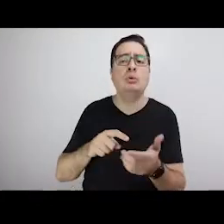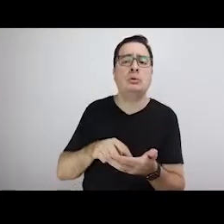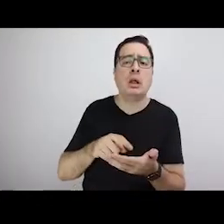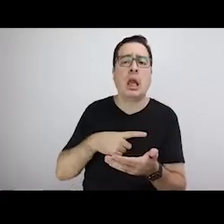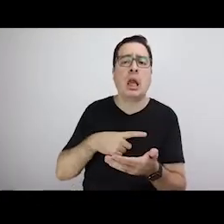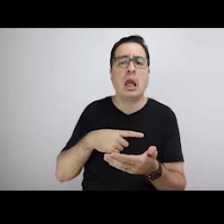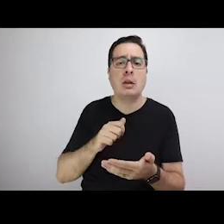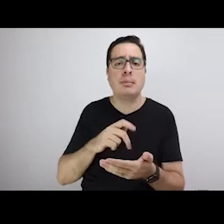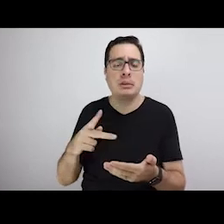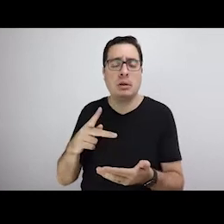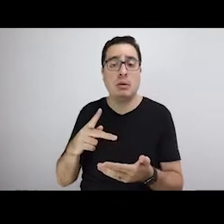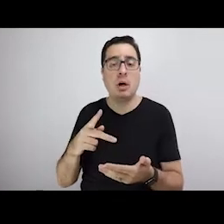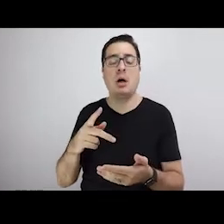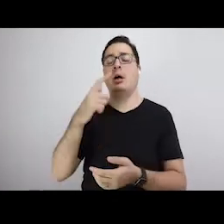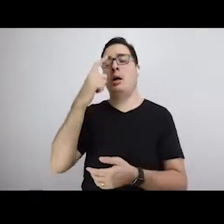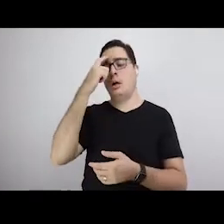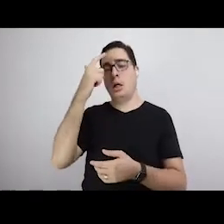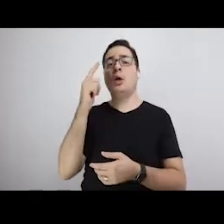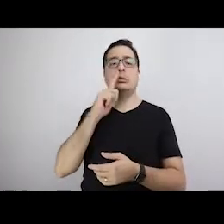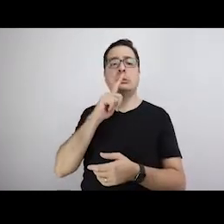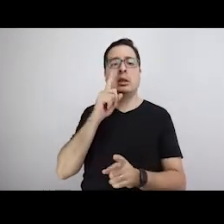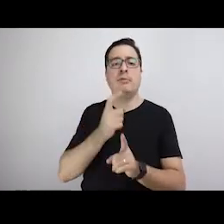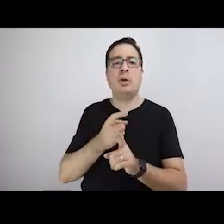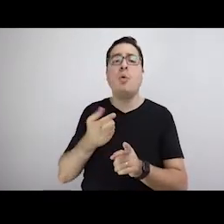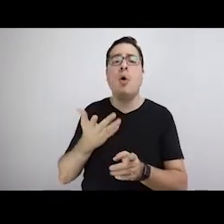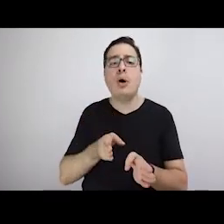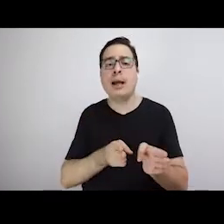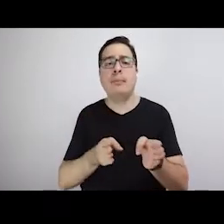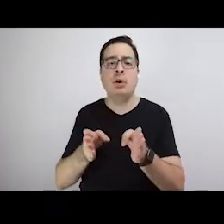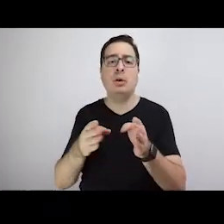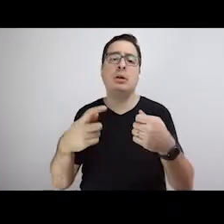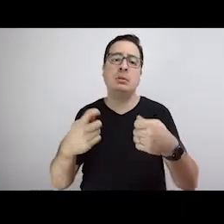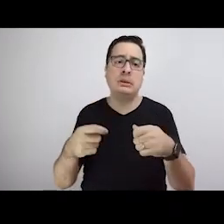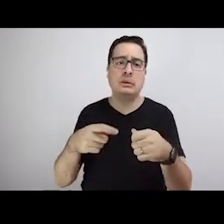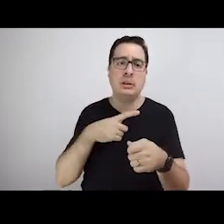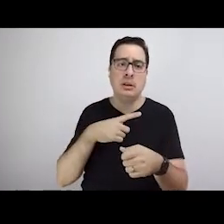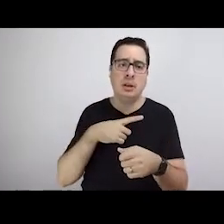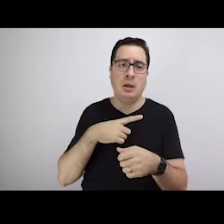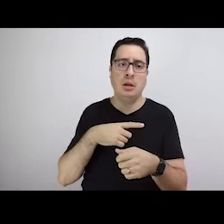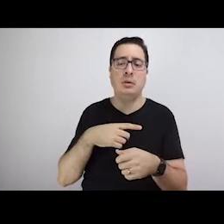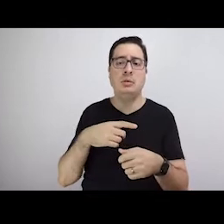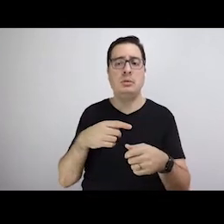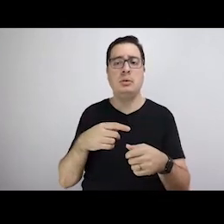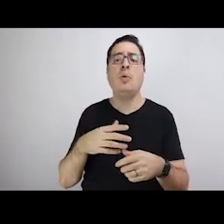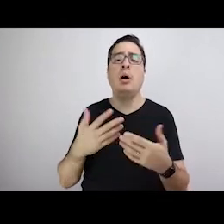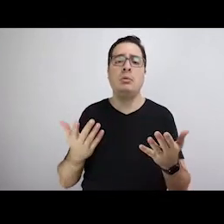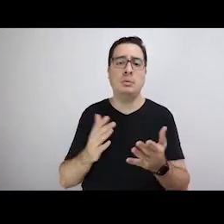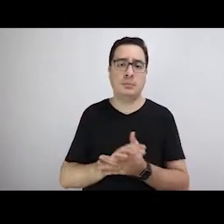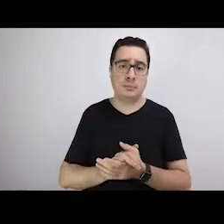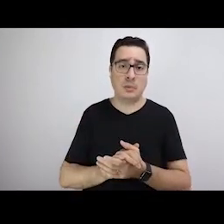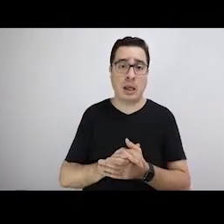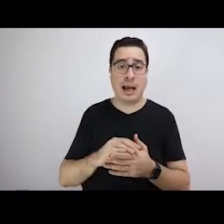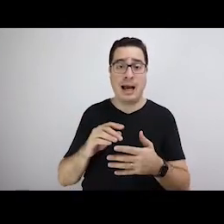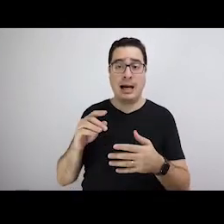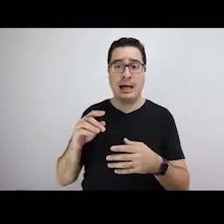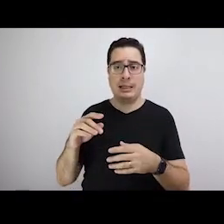base nisso ele vai conseguir definir qual o caminho que ele deve seguir a partir de então. As diretrizes que